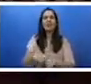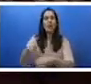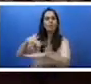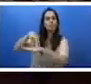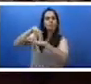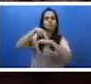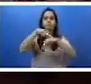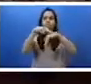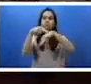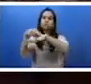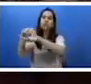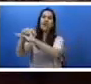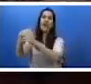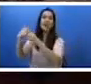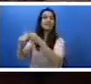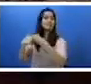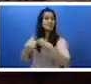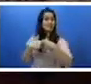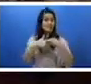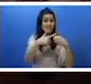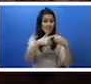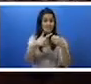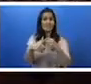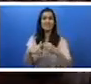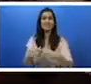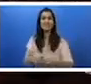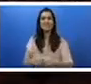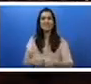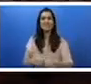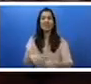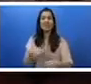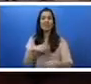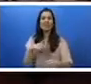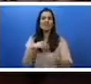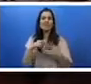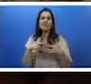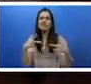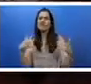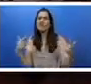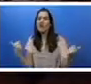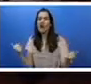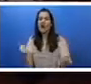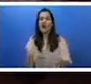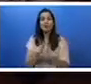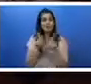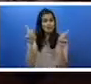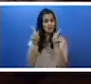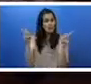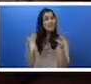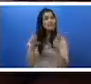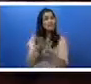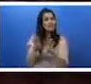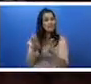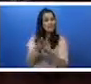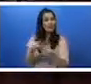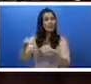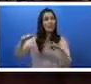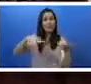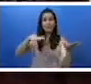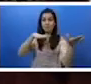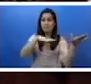da cidade. E ele tem o quê? Um monte de aventuras com um tapete